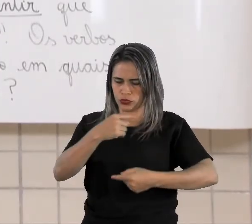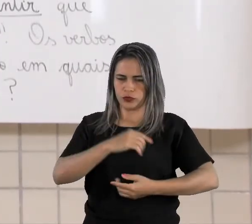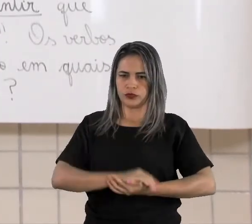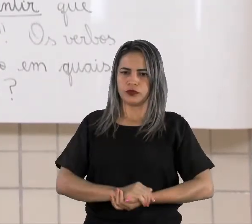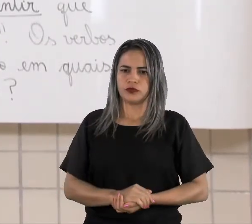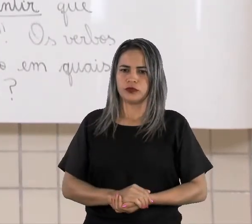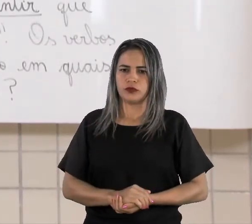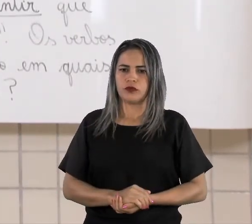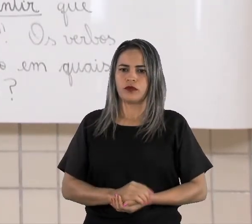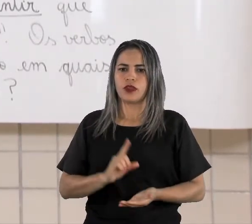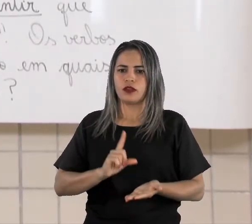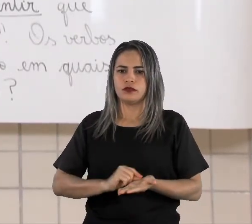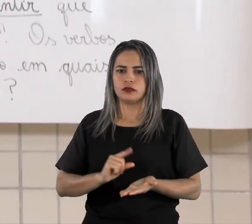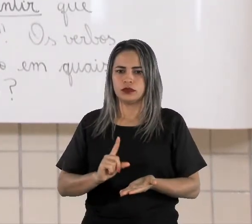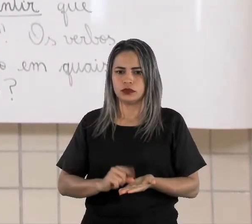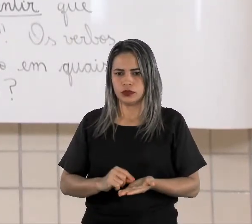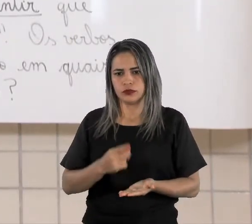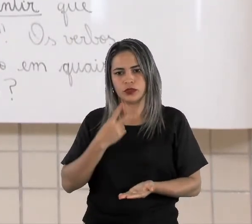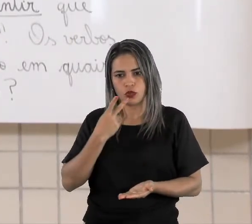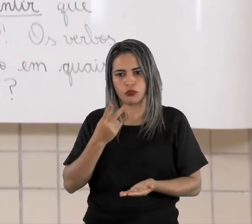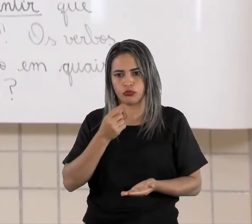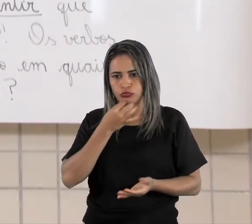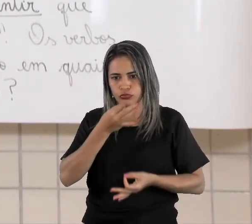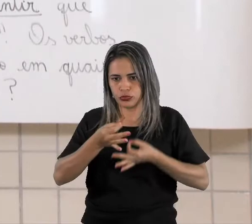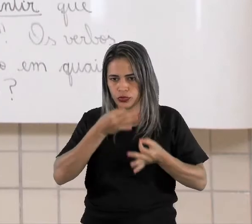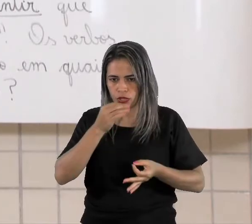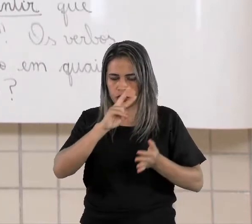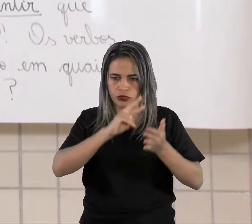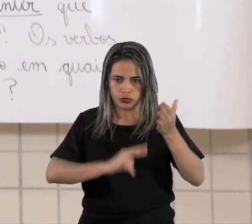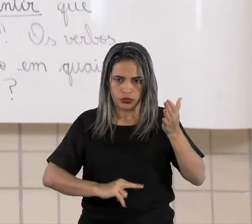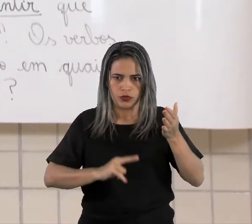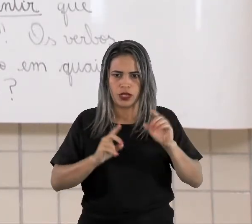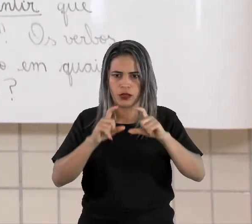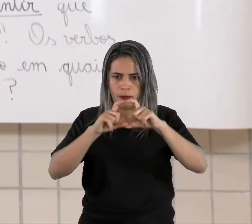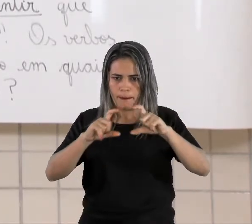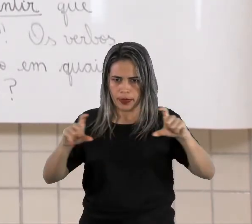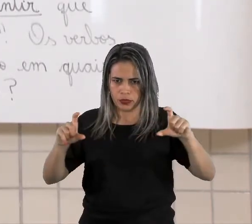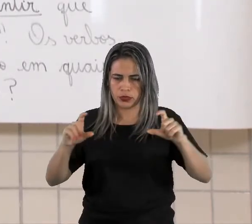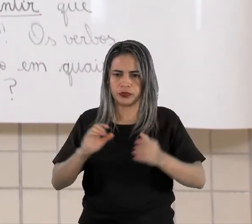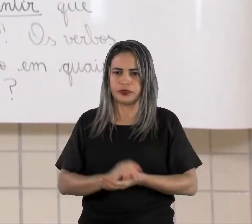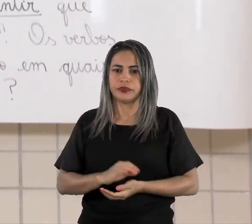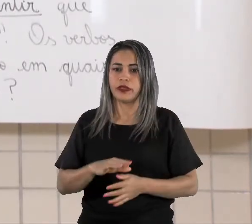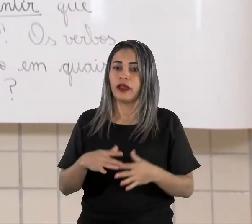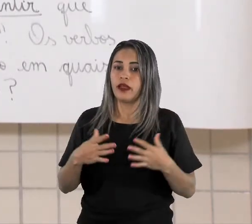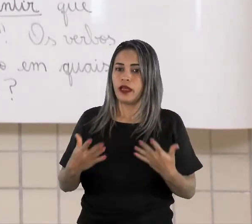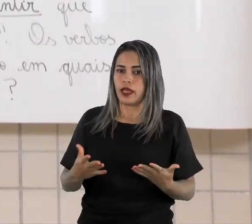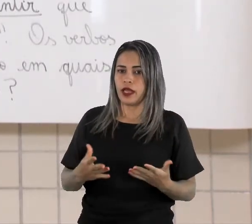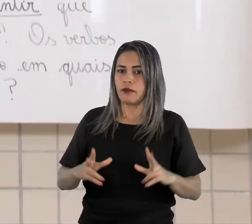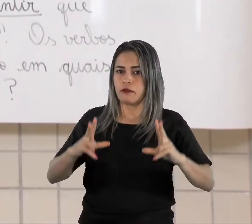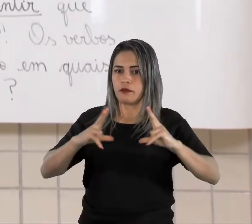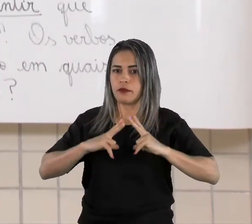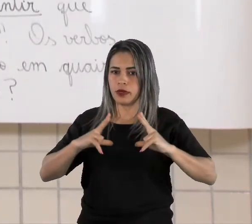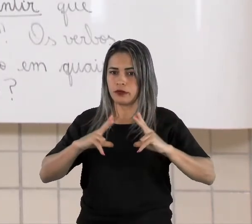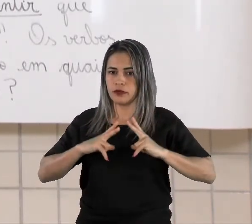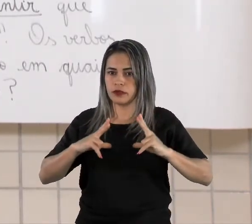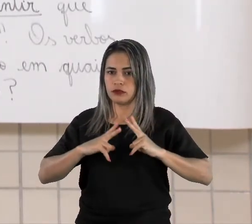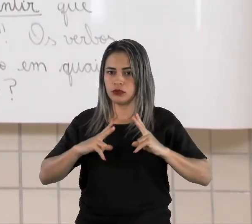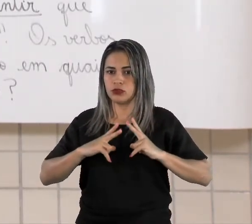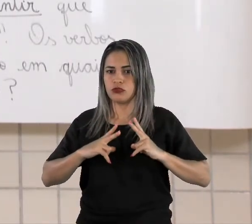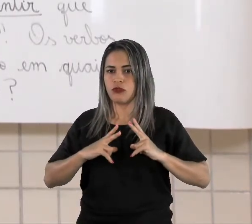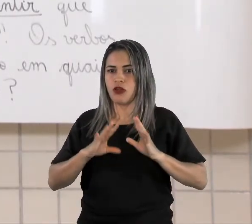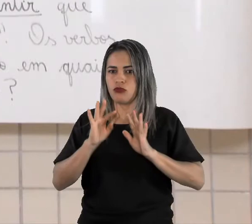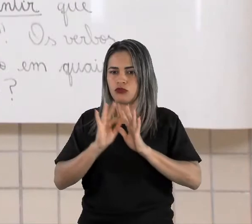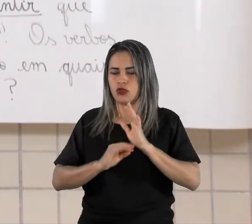do artigo de opinião que nós acabamos de ler, então ele pega esse trecho aí, ó. A privacidade é um